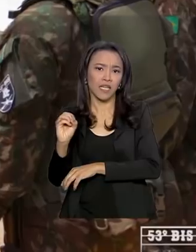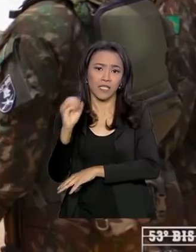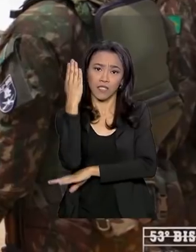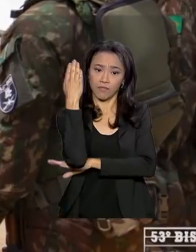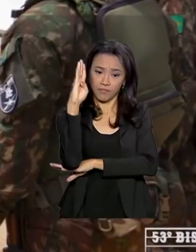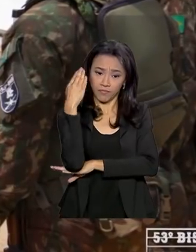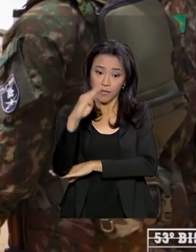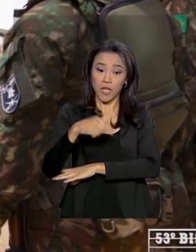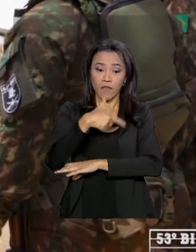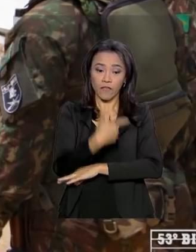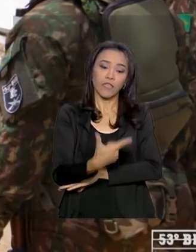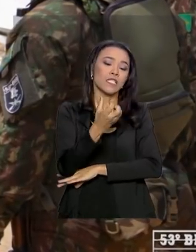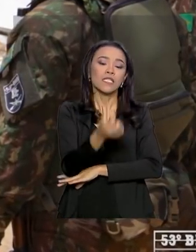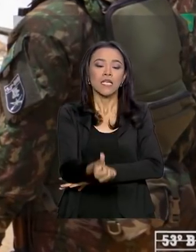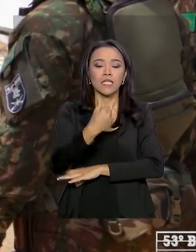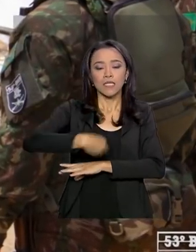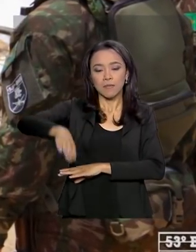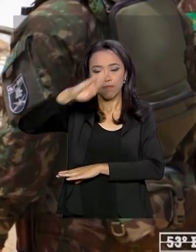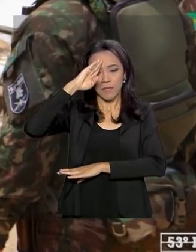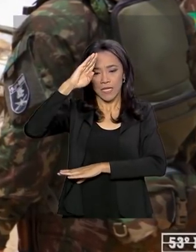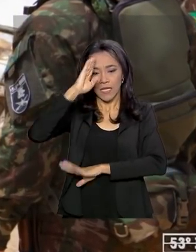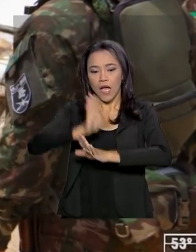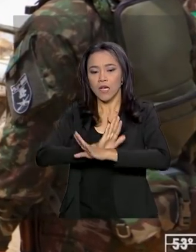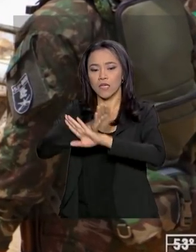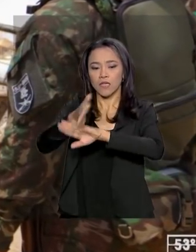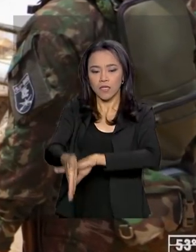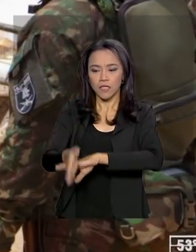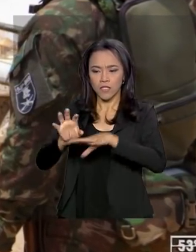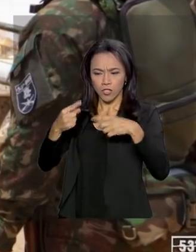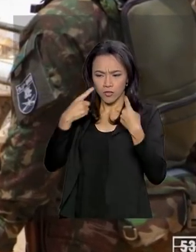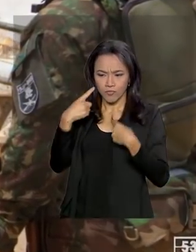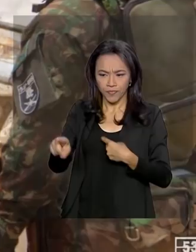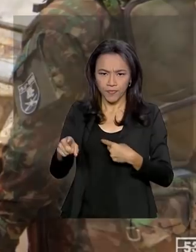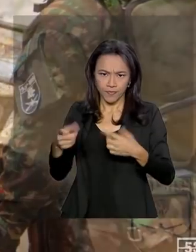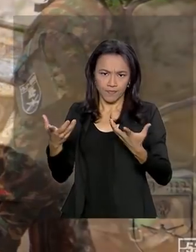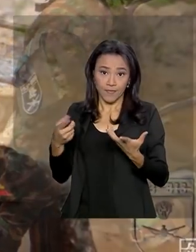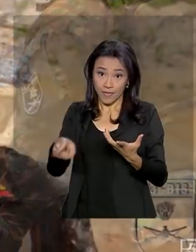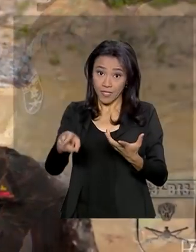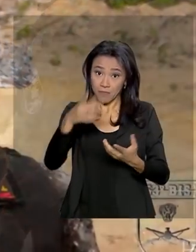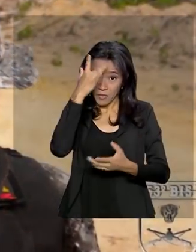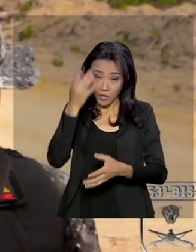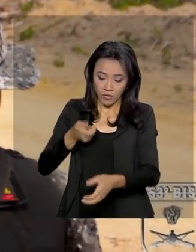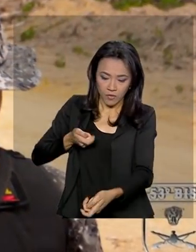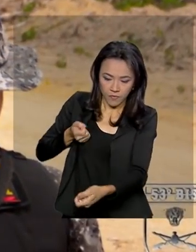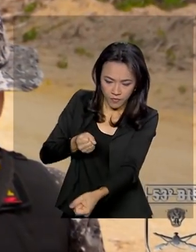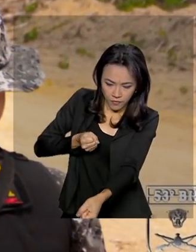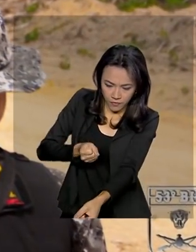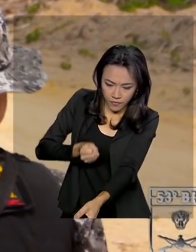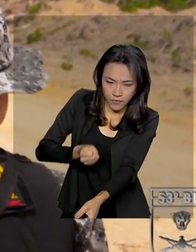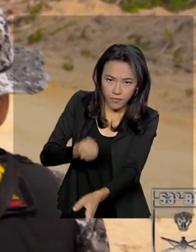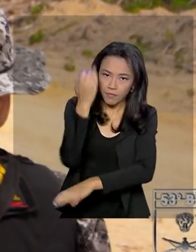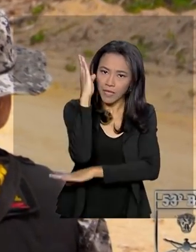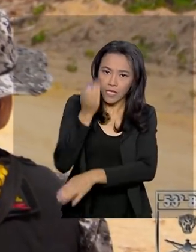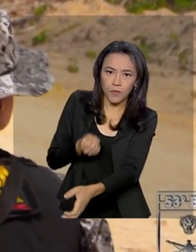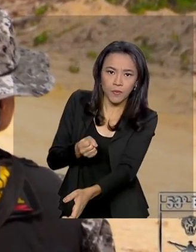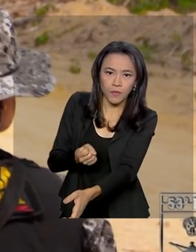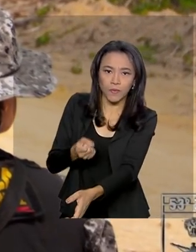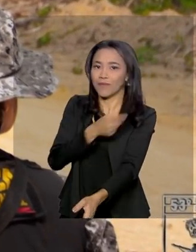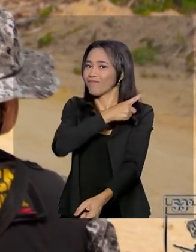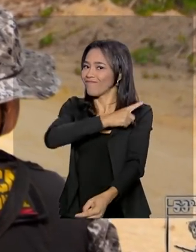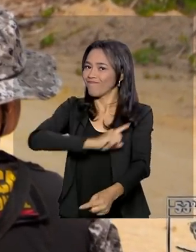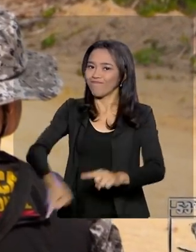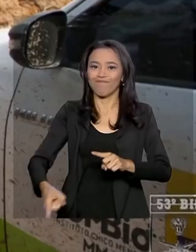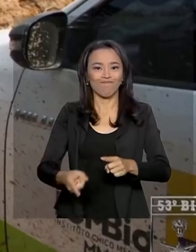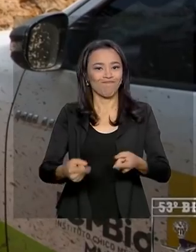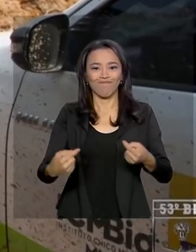26 militares participaram desta ação de repressão às serrarias clandestinas. As Forças Armadas também prestam